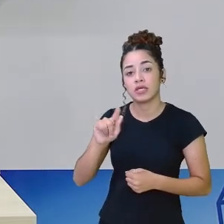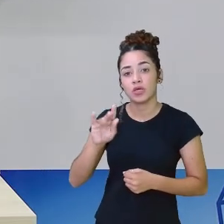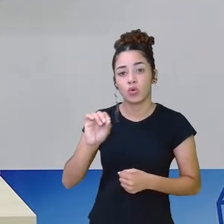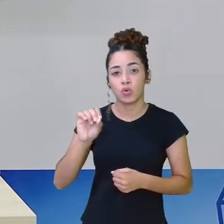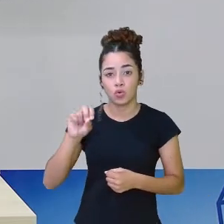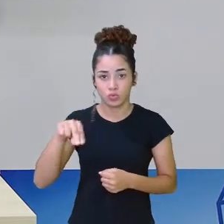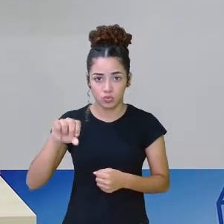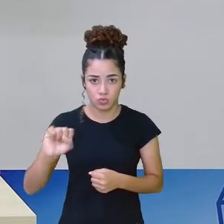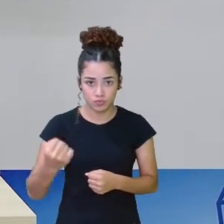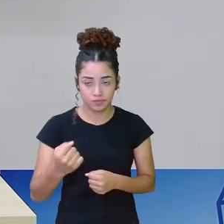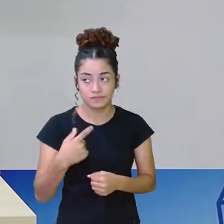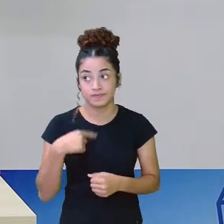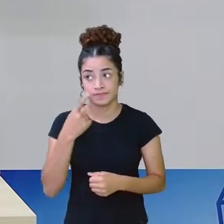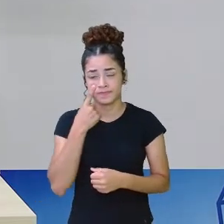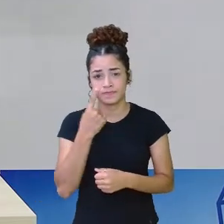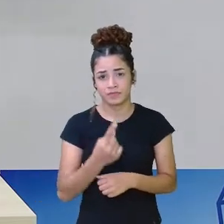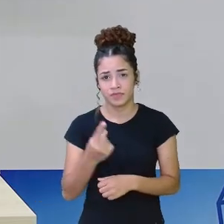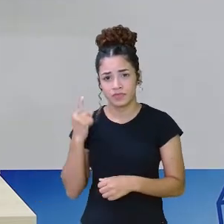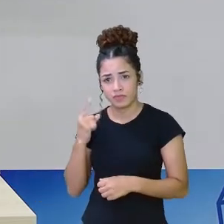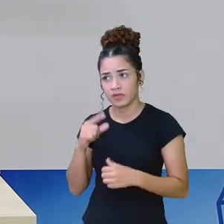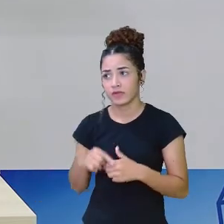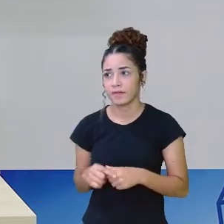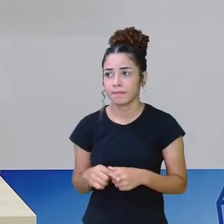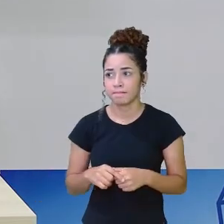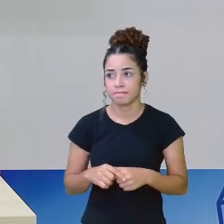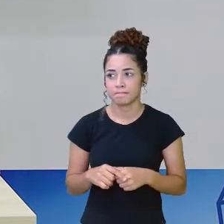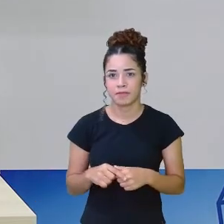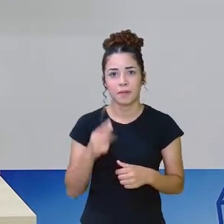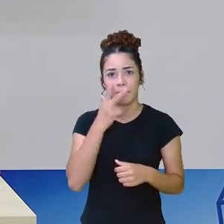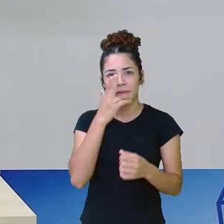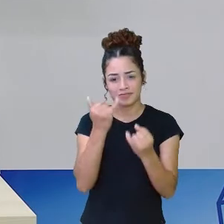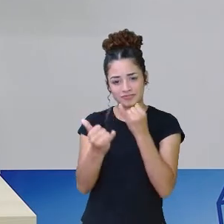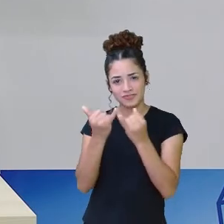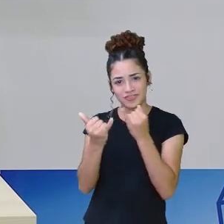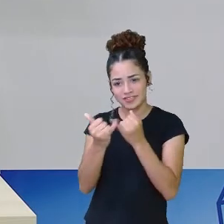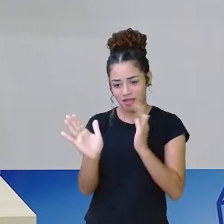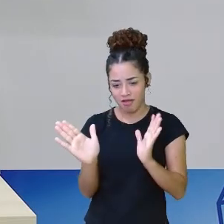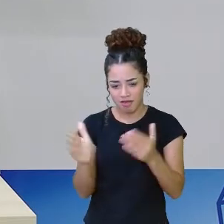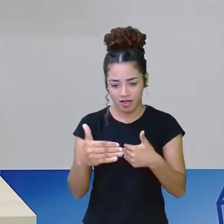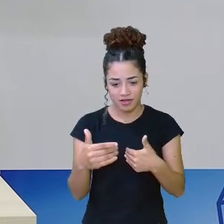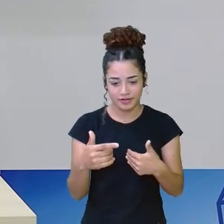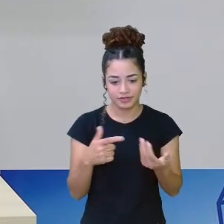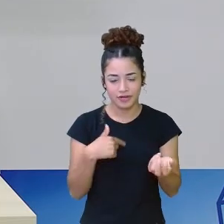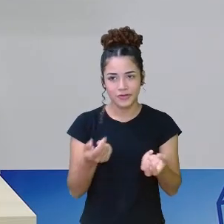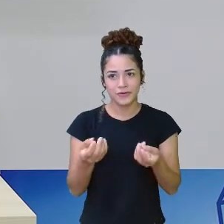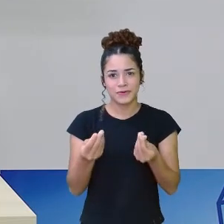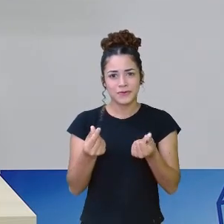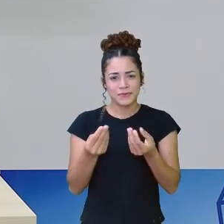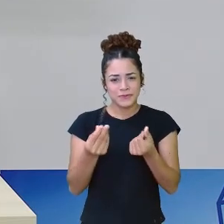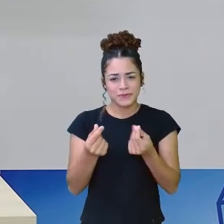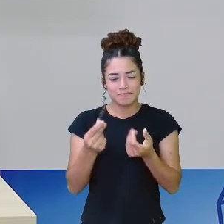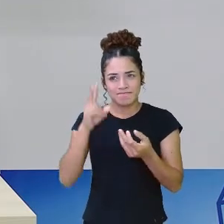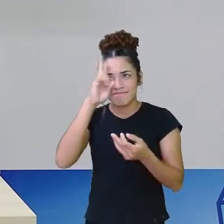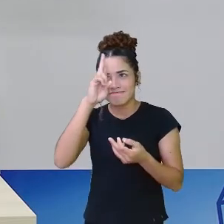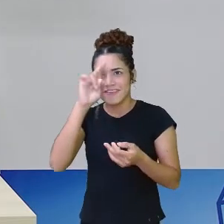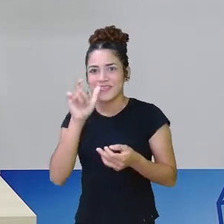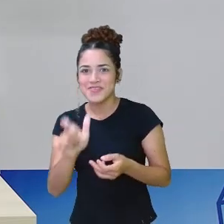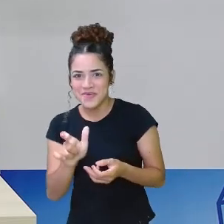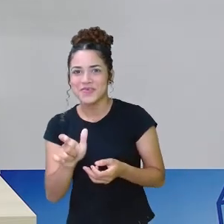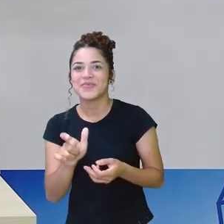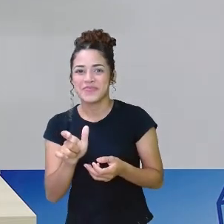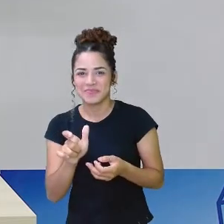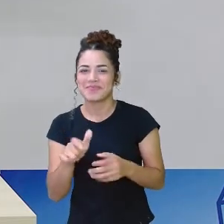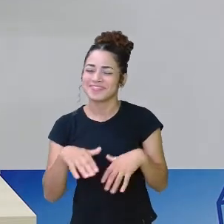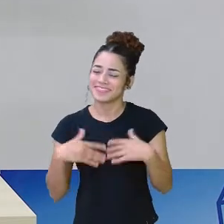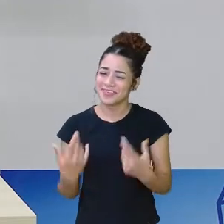esse polígono aqui, esse hexágono, é o da caixa, lembra que eu fiquei com dificuldade de encontrar o nome? Pois bem, ele